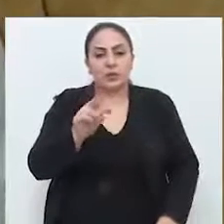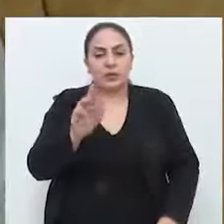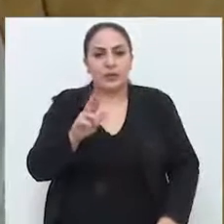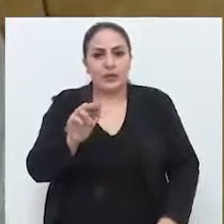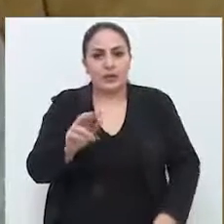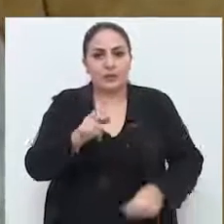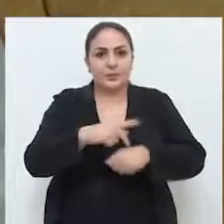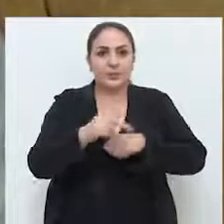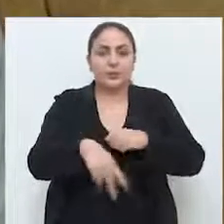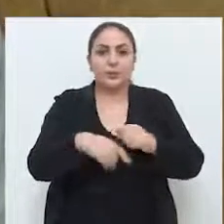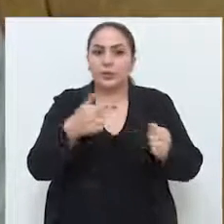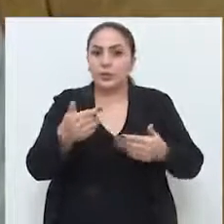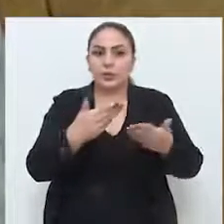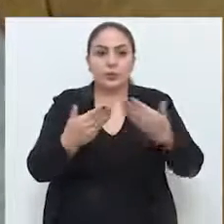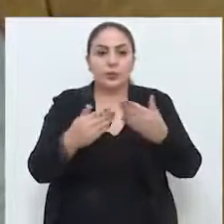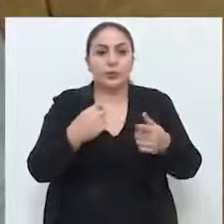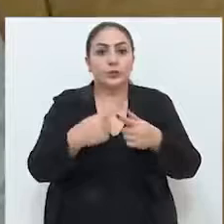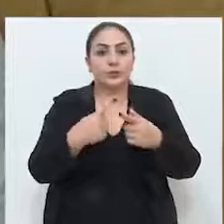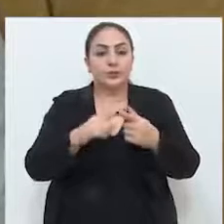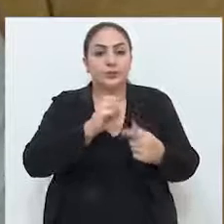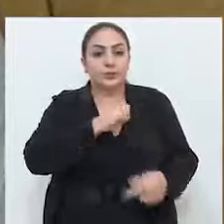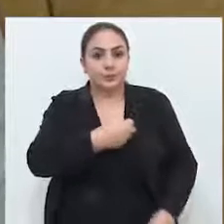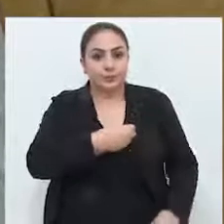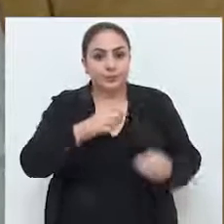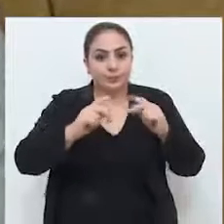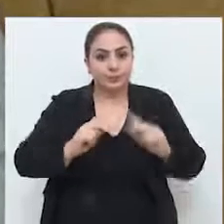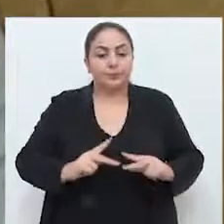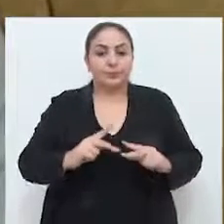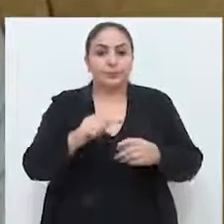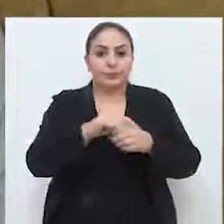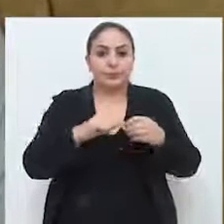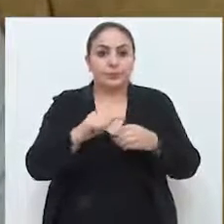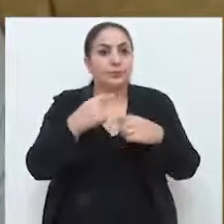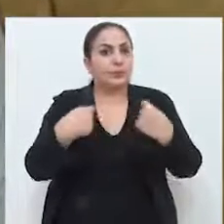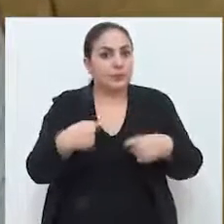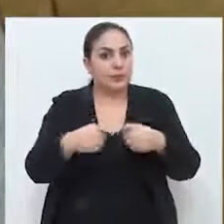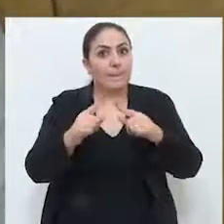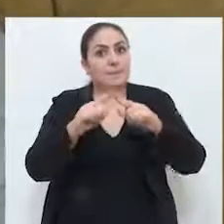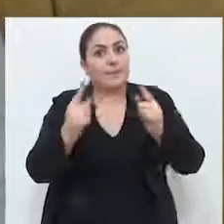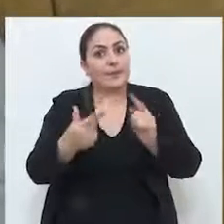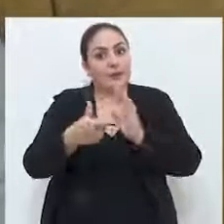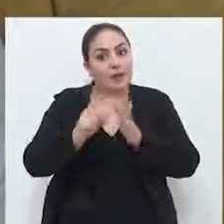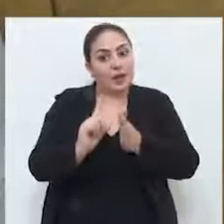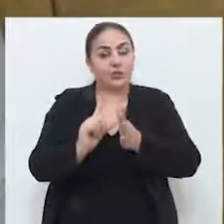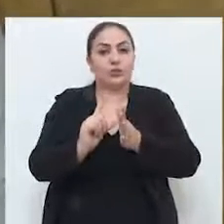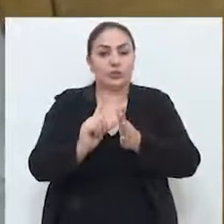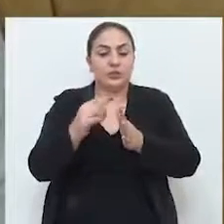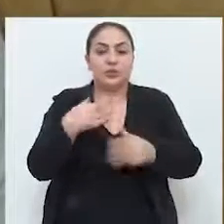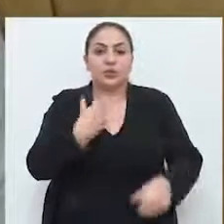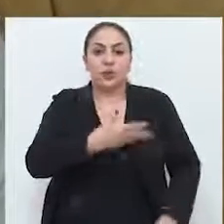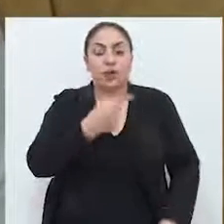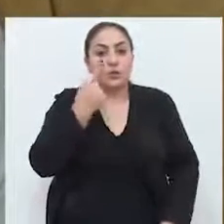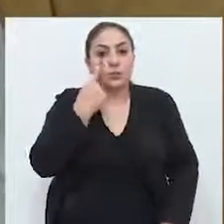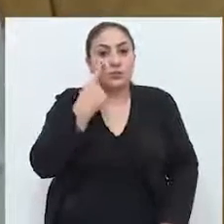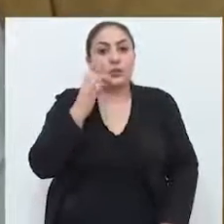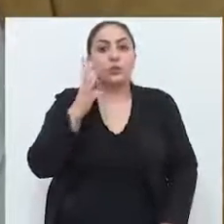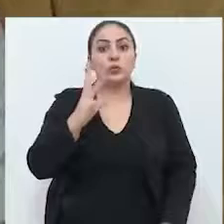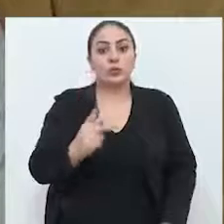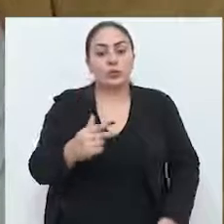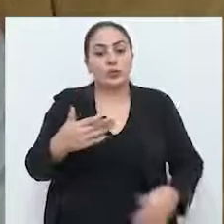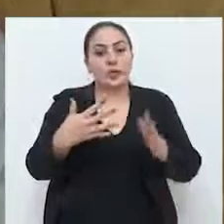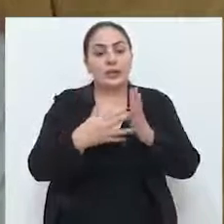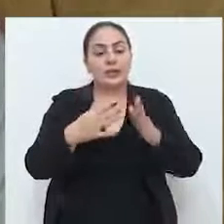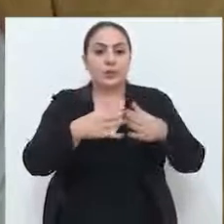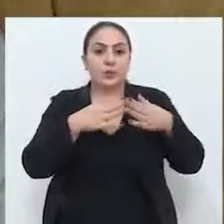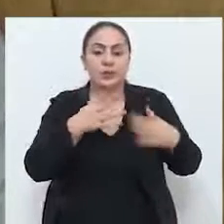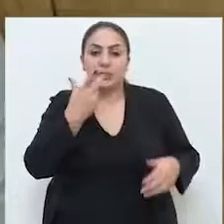Fundo, que, sem dúvida nenhuma, pelo número de habitantes da cidade, é uma necessidade, mas antes disso, a gente tem que ver toda a